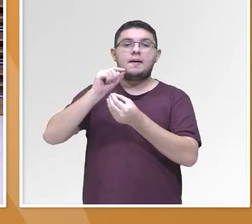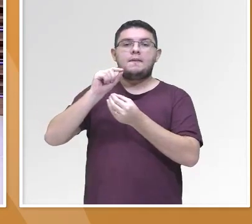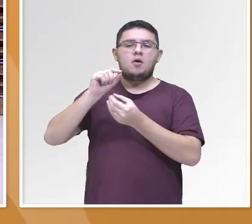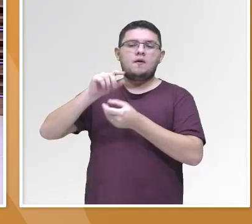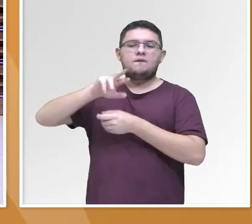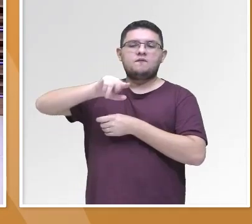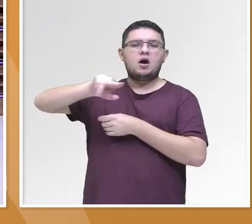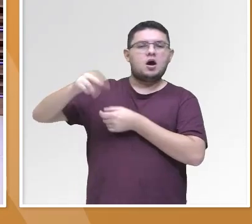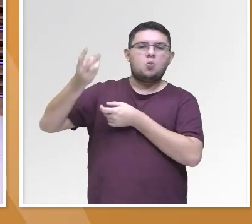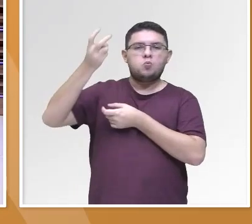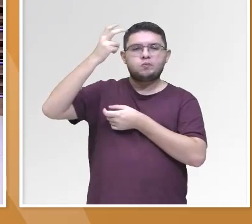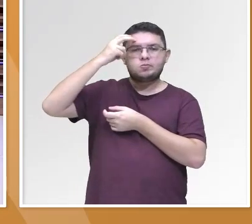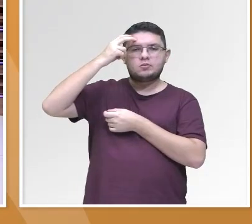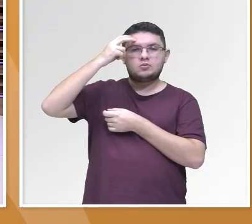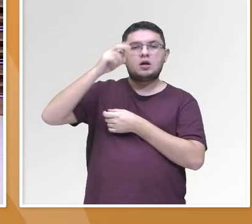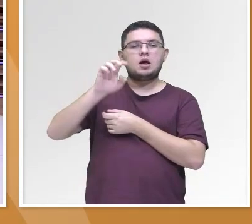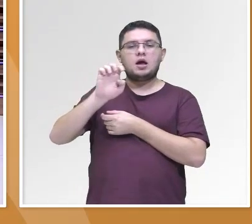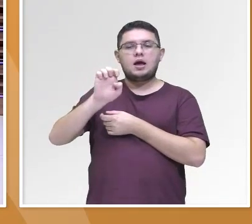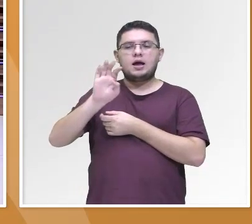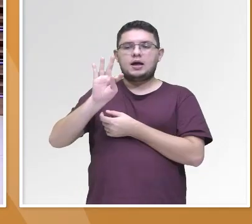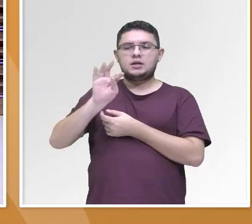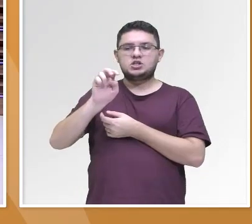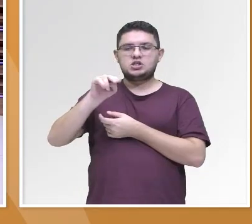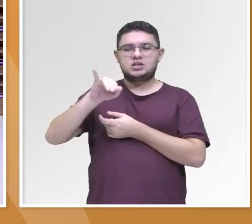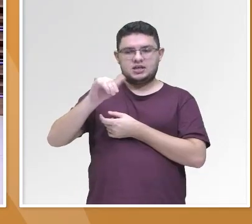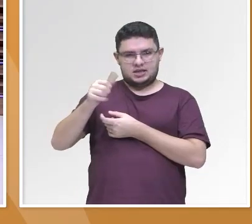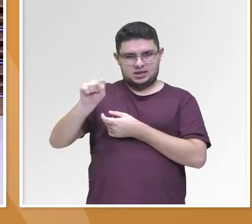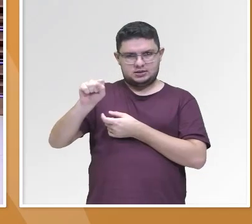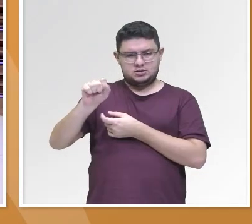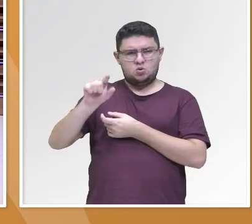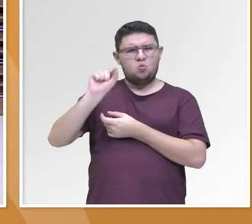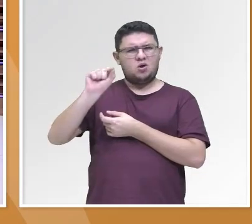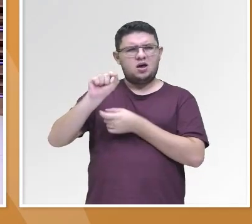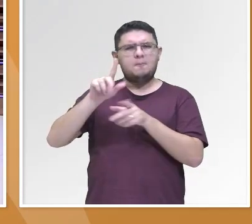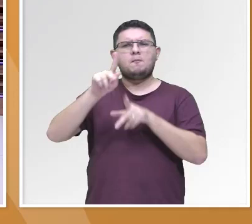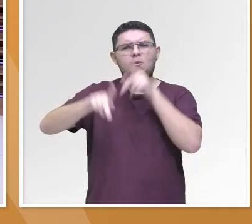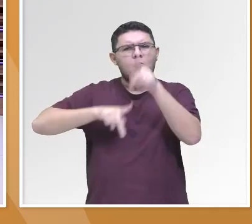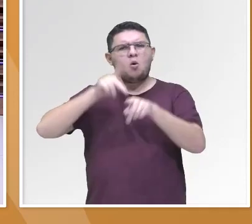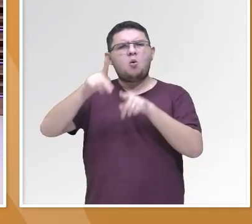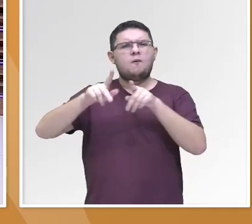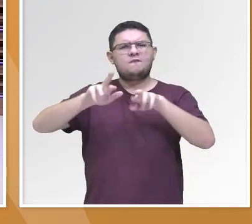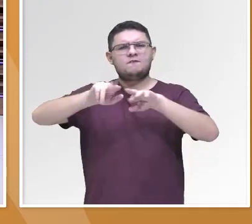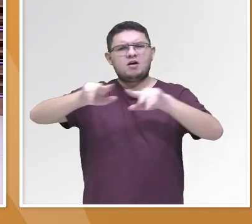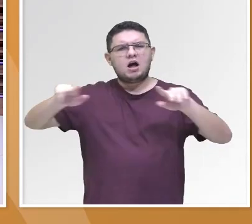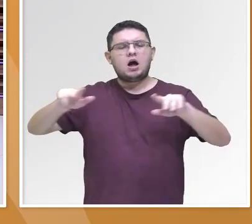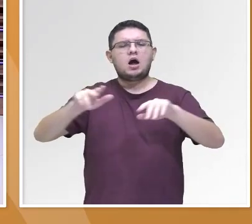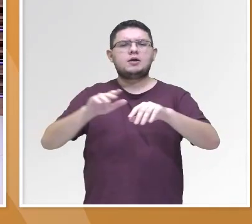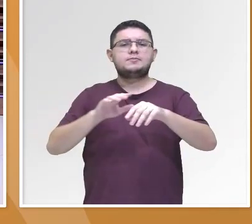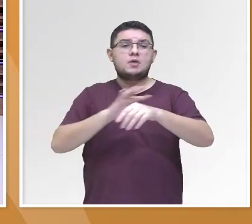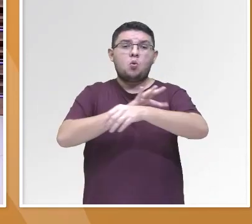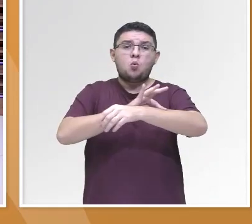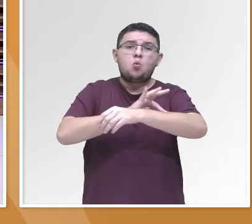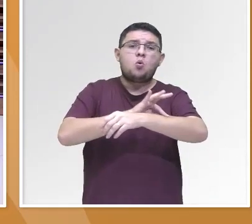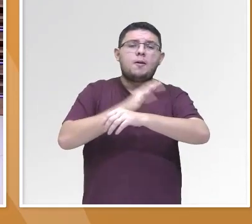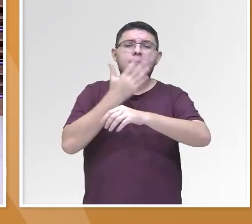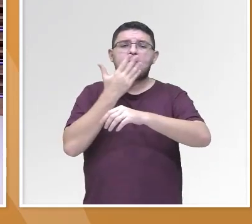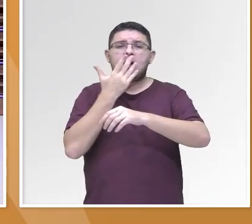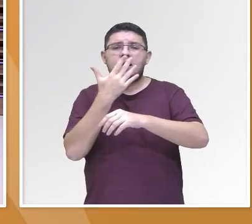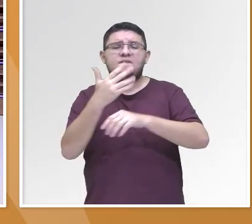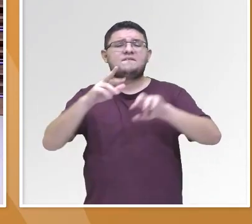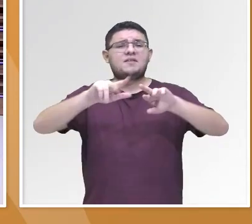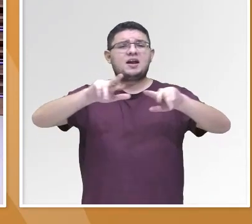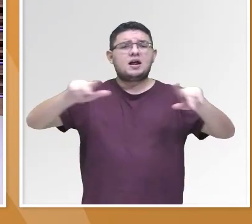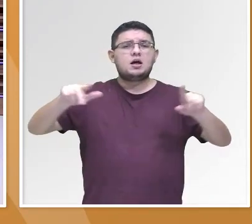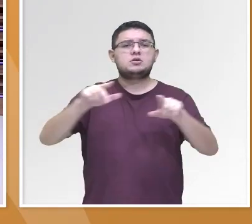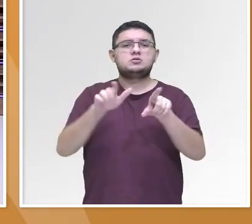ok? Então, o que são etnias? São povos de origem diferente, de cor de pele diferente, cabelo diferente, de cultura